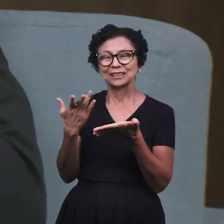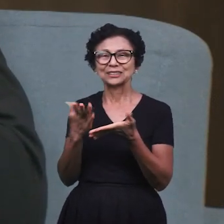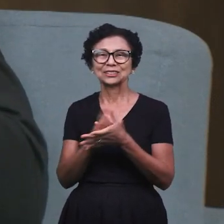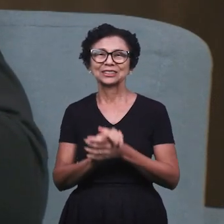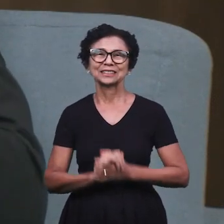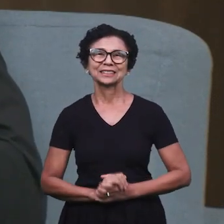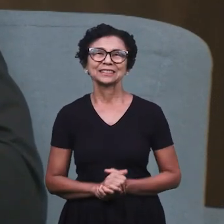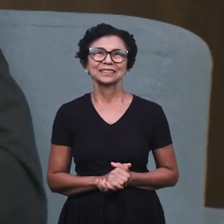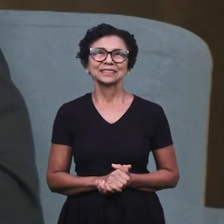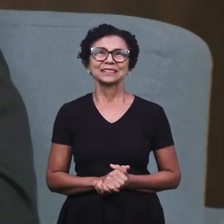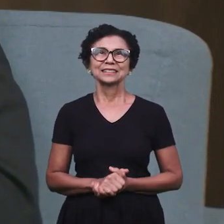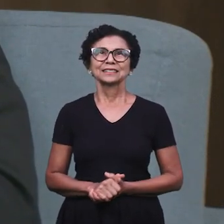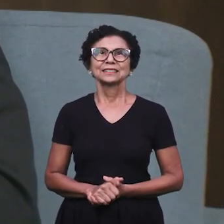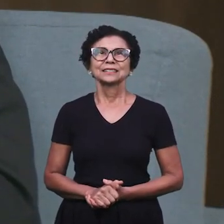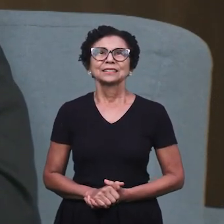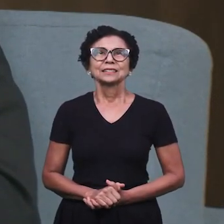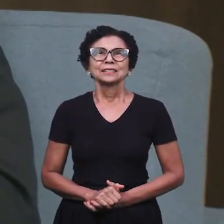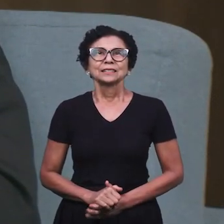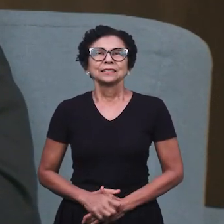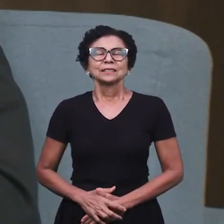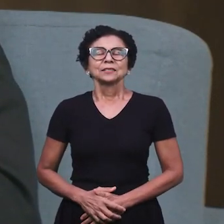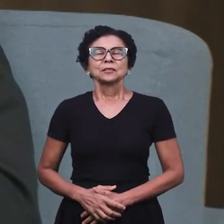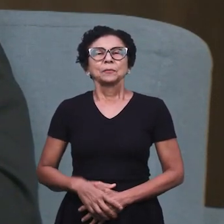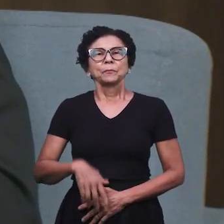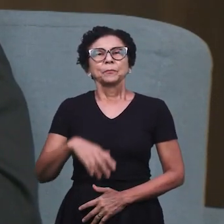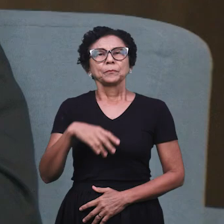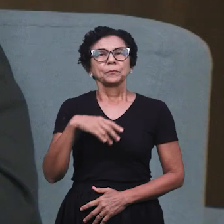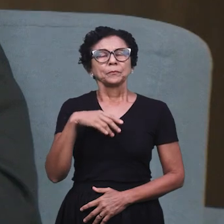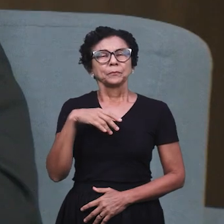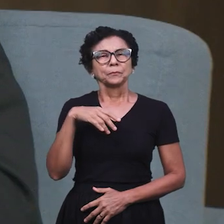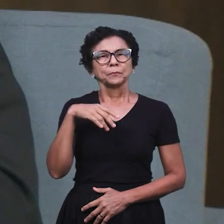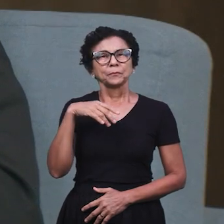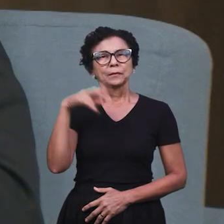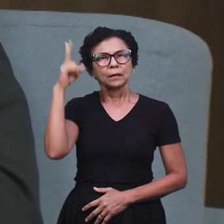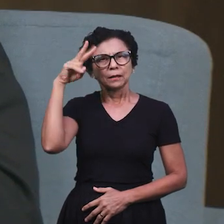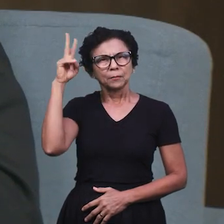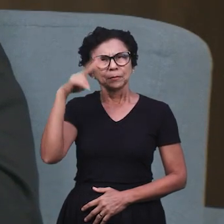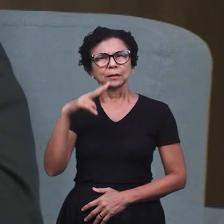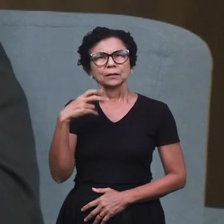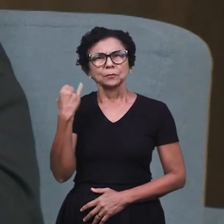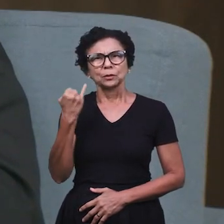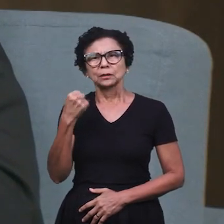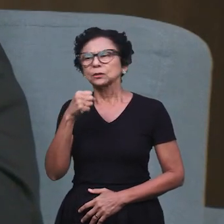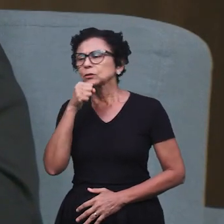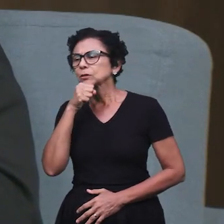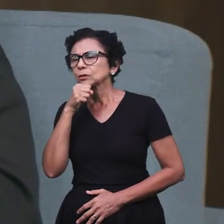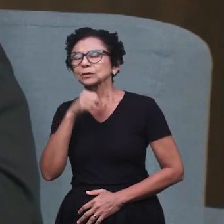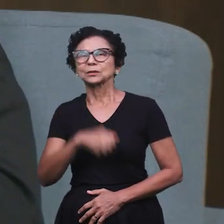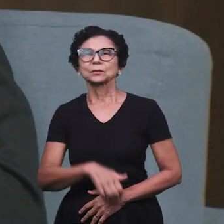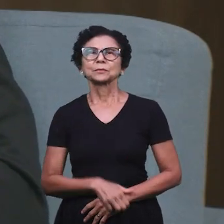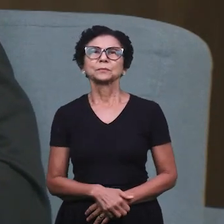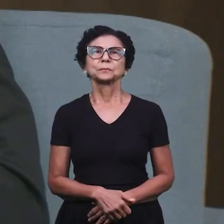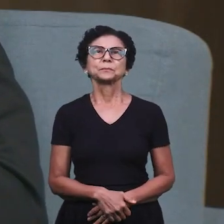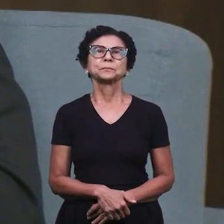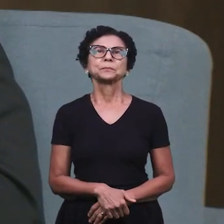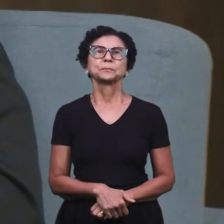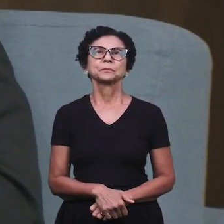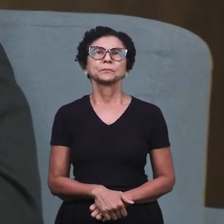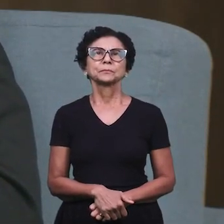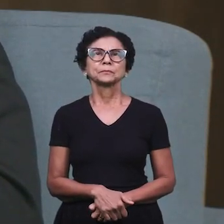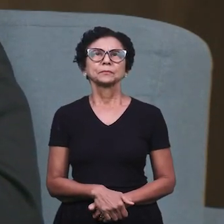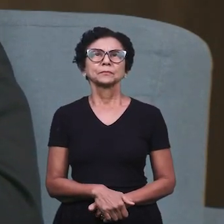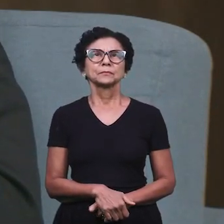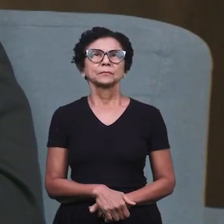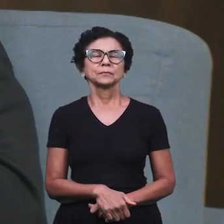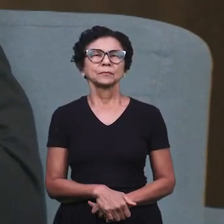carinho, né? Se lembrando cada vez mais dos nossos irmãos idosos. Agora nós vamos para um quadro que